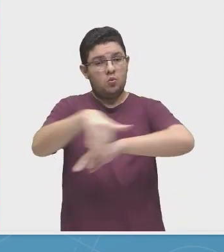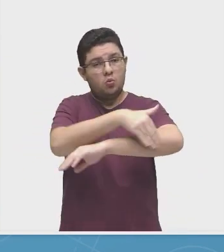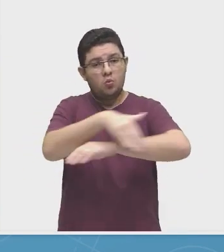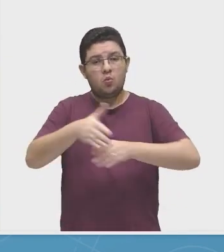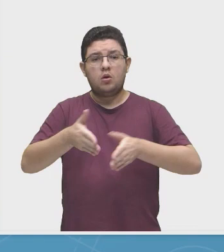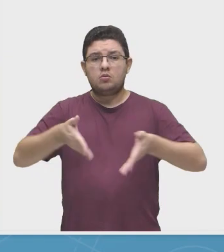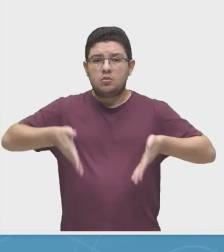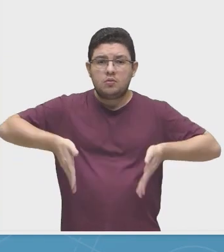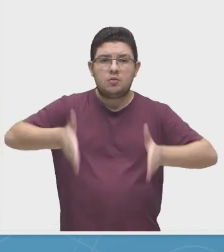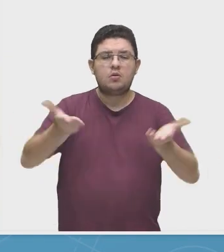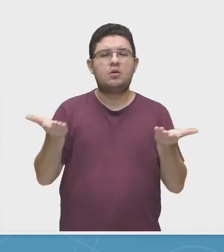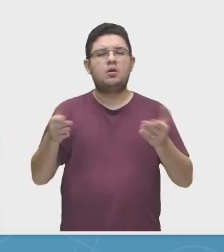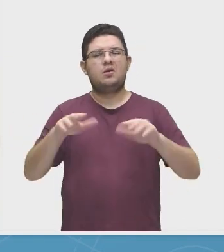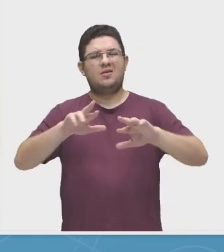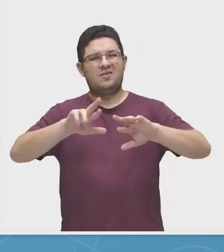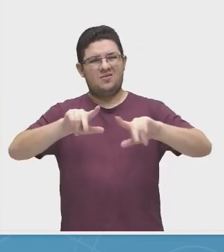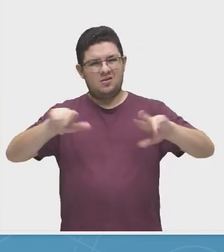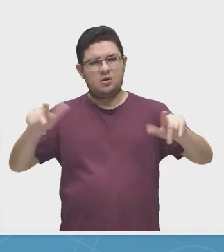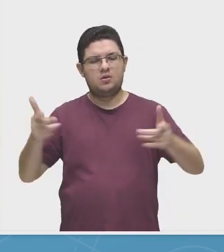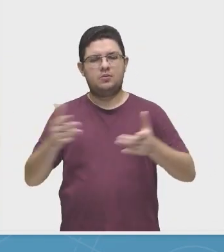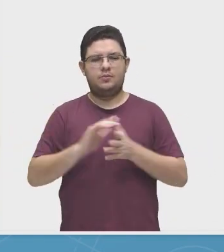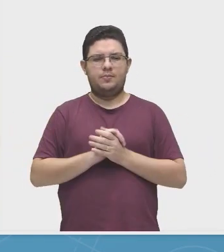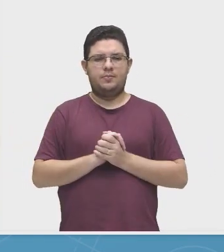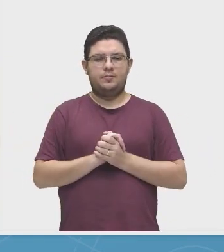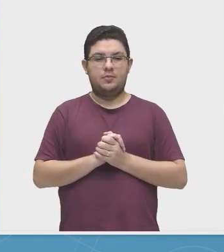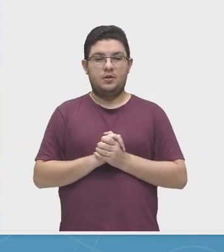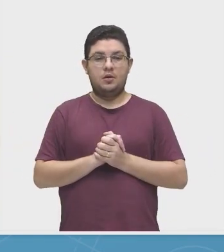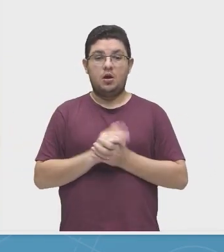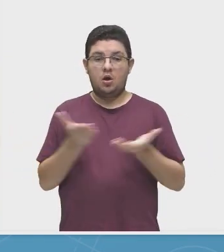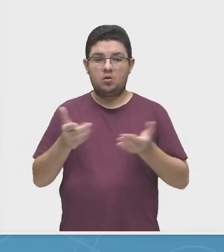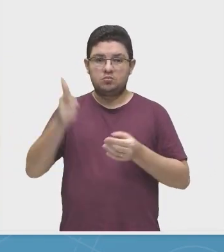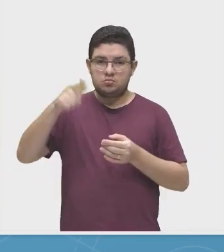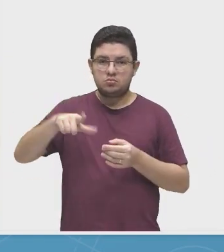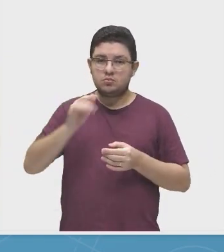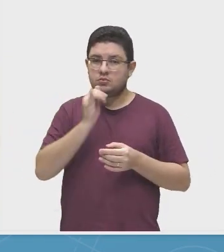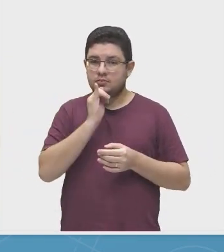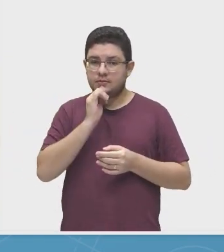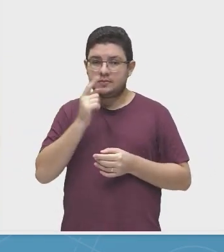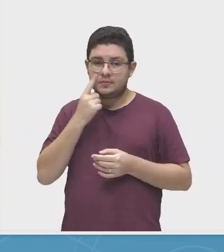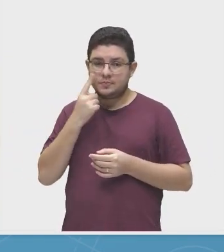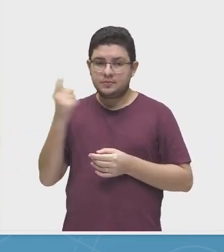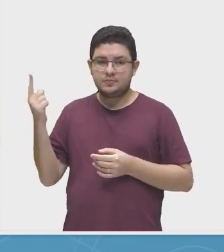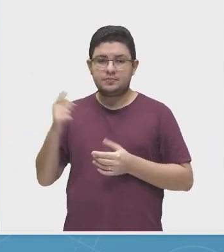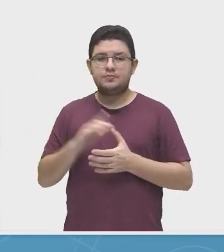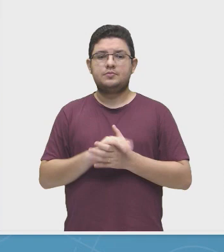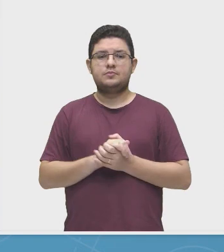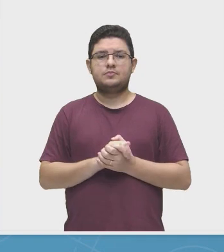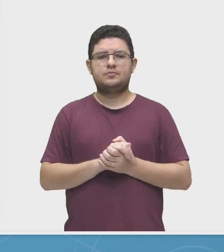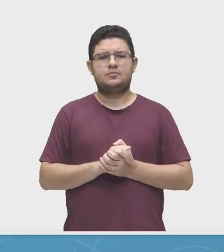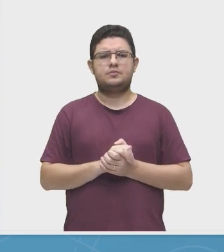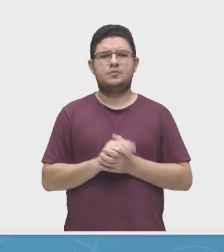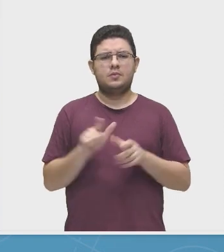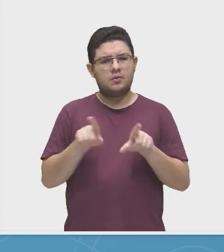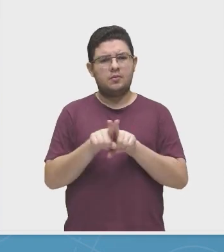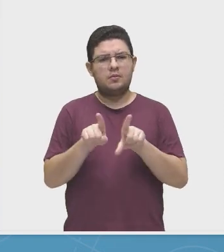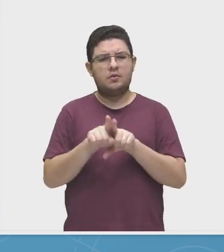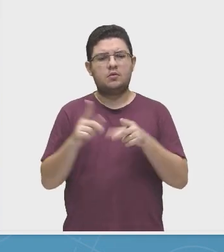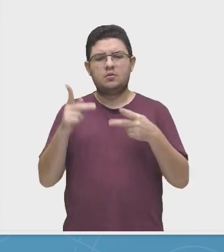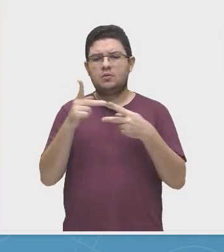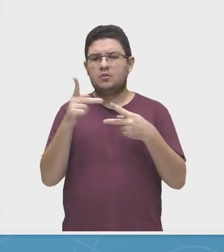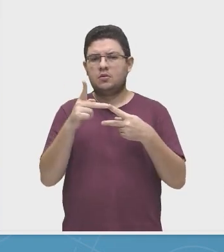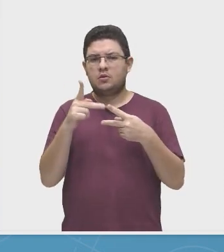mais exemplos agora, gente, só que dentro de um contexto, olha só. A preposição on, então,